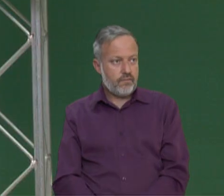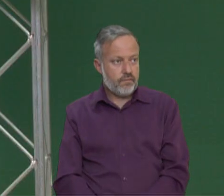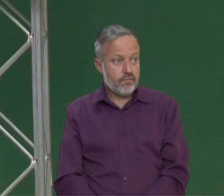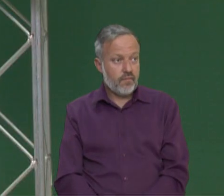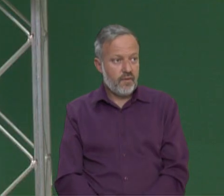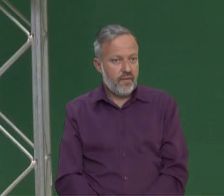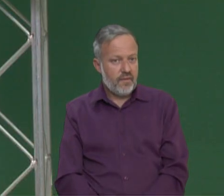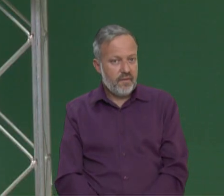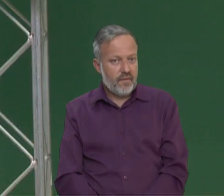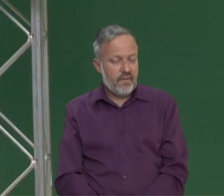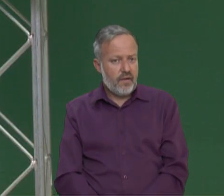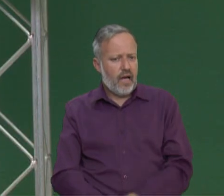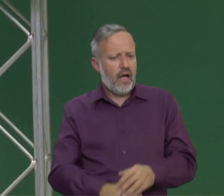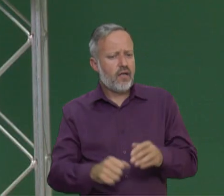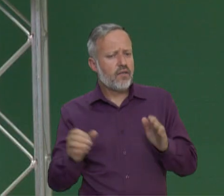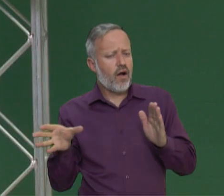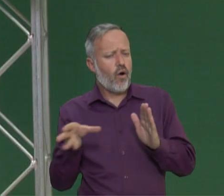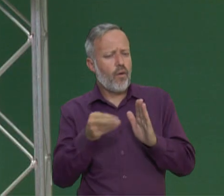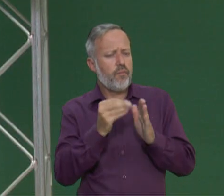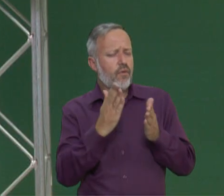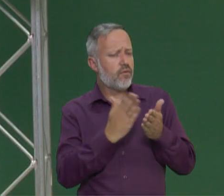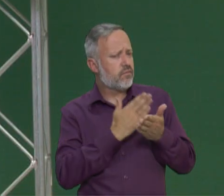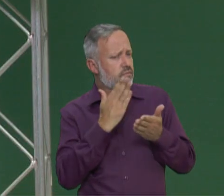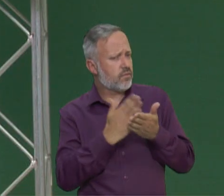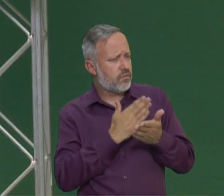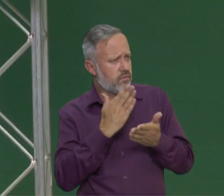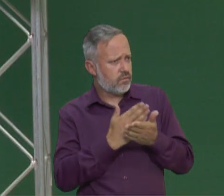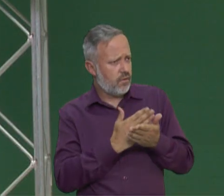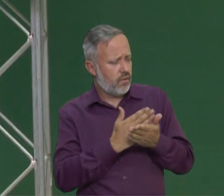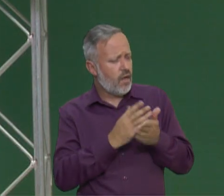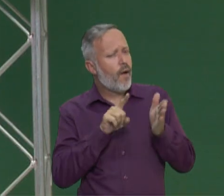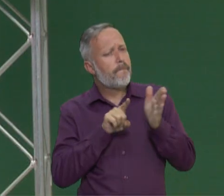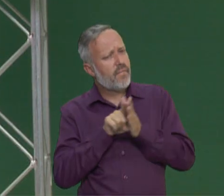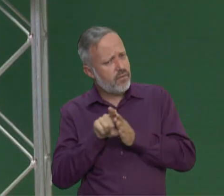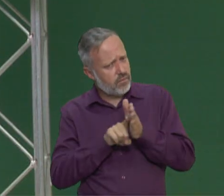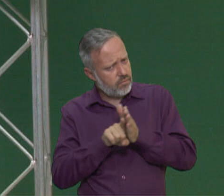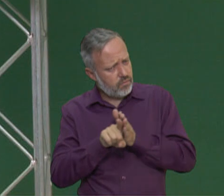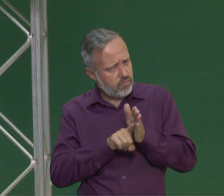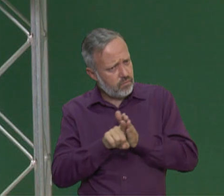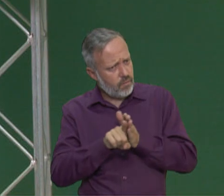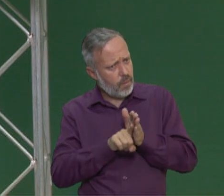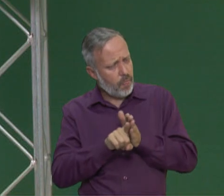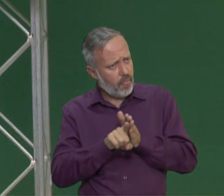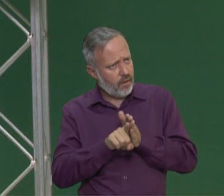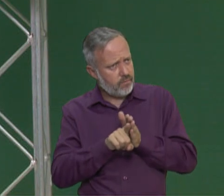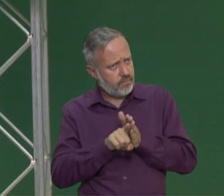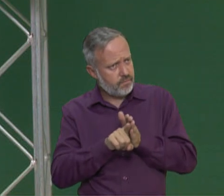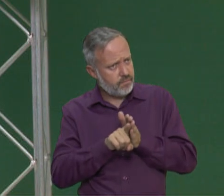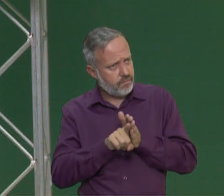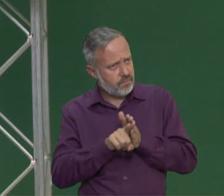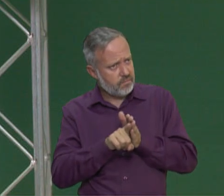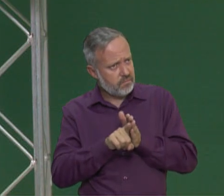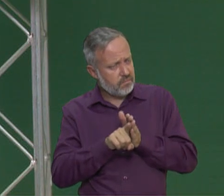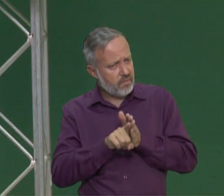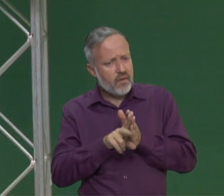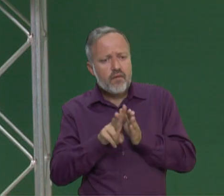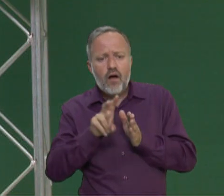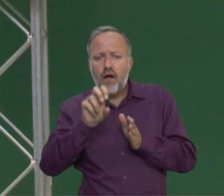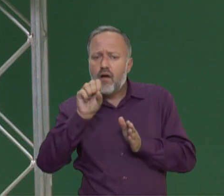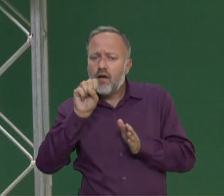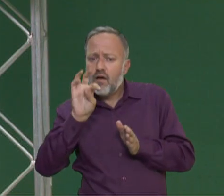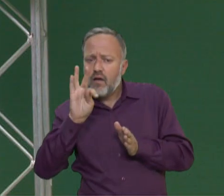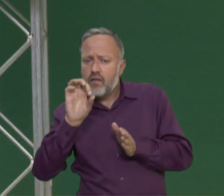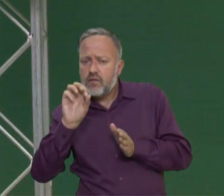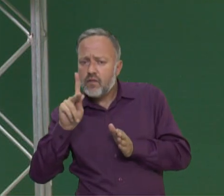E aí, escreveu no seu caderno, pesquisou o stop para ver se ele é um verbo regular